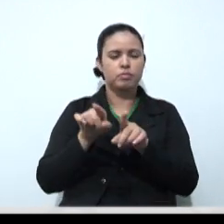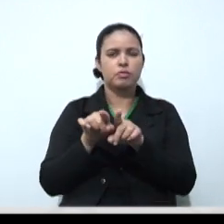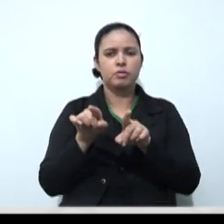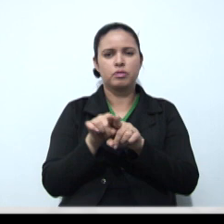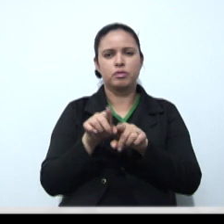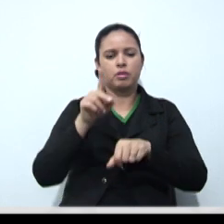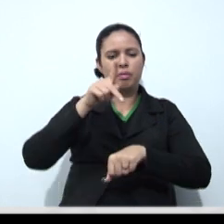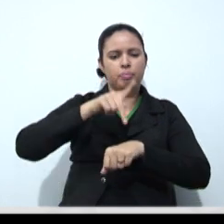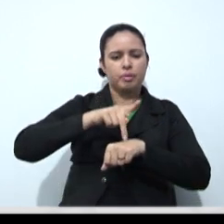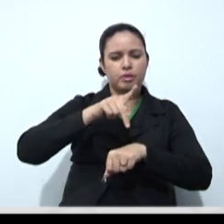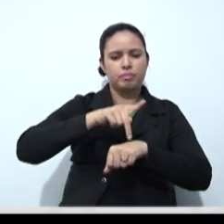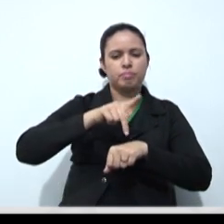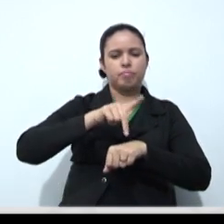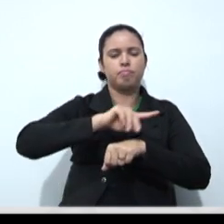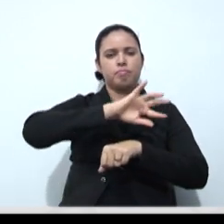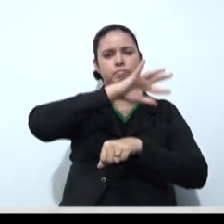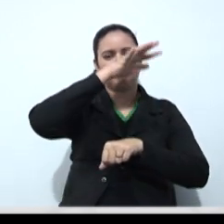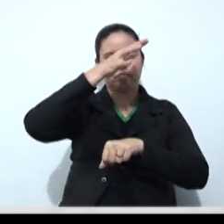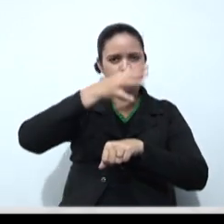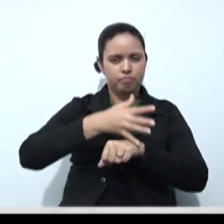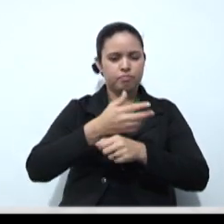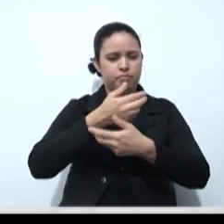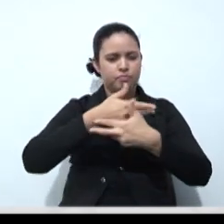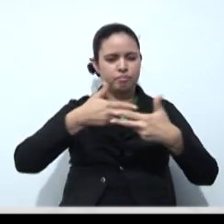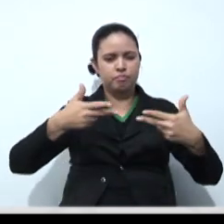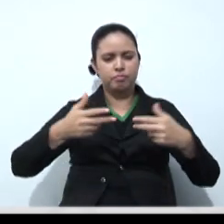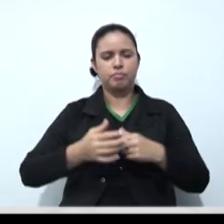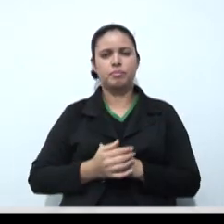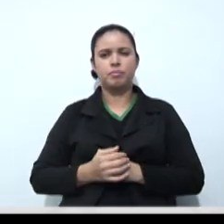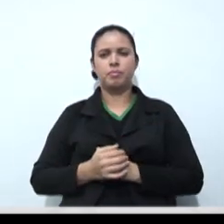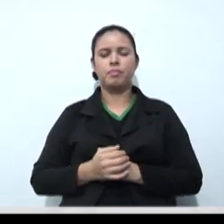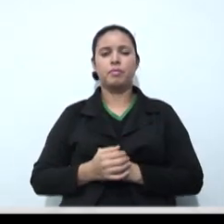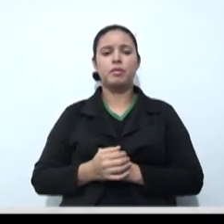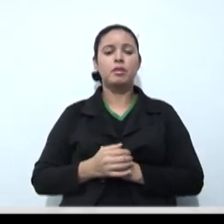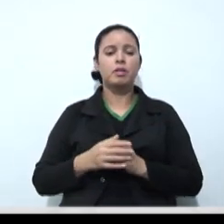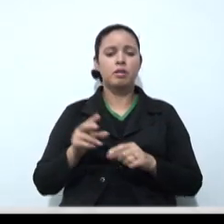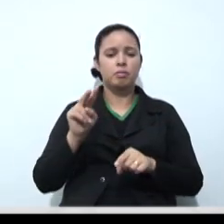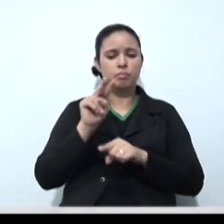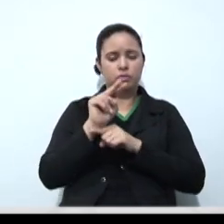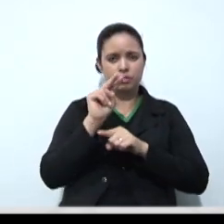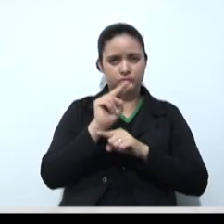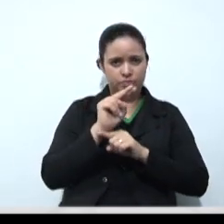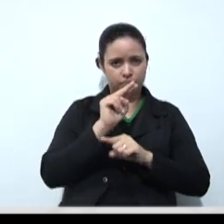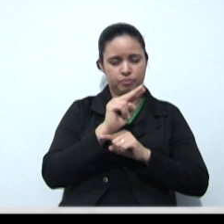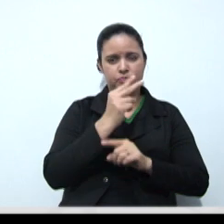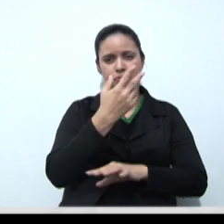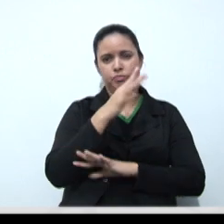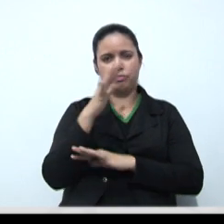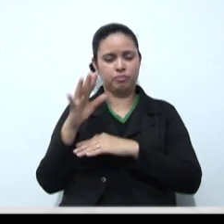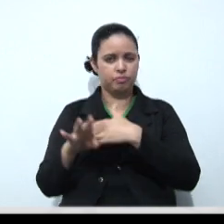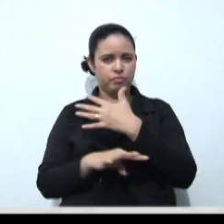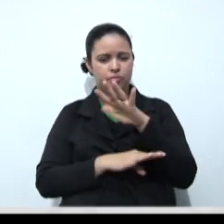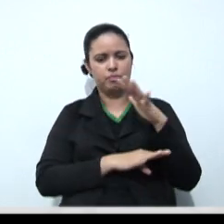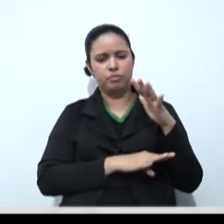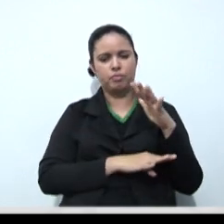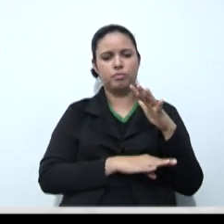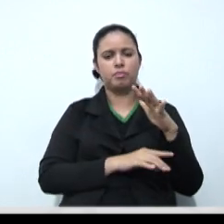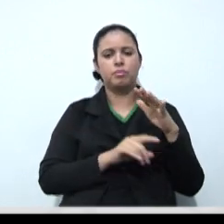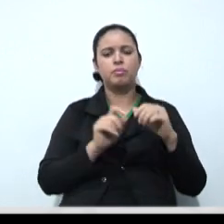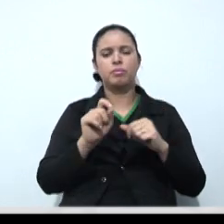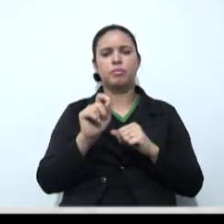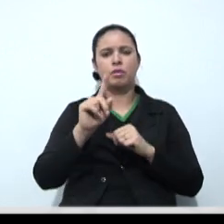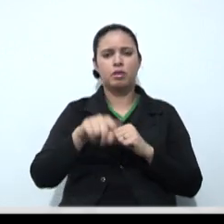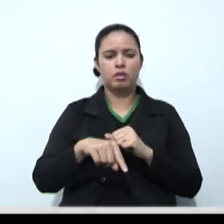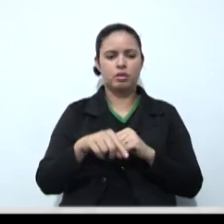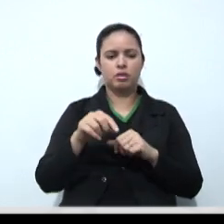naturais que podem ocorrer em seus limites, tá? Falando sobre a preservação deste meio ambiente, a preservação ambiental